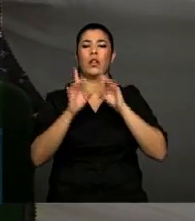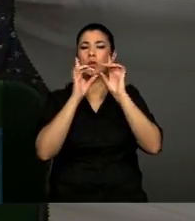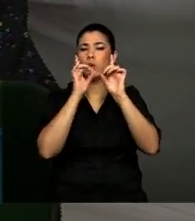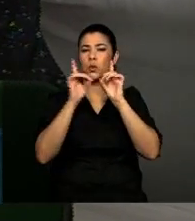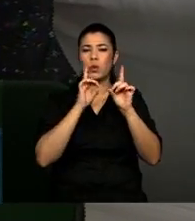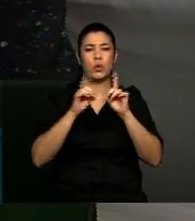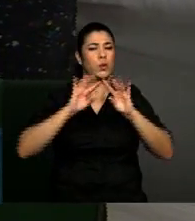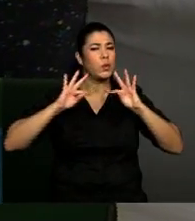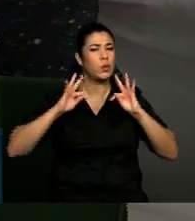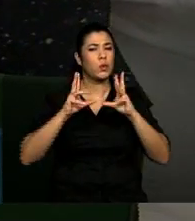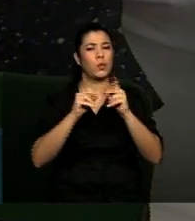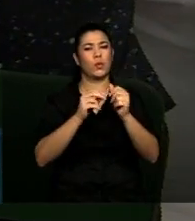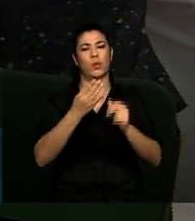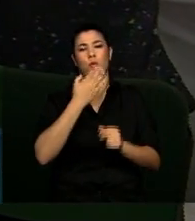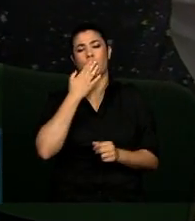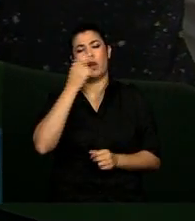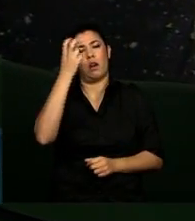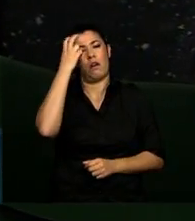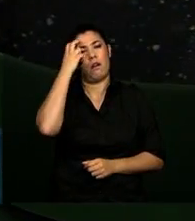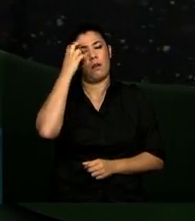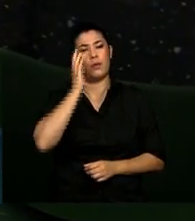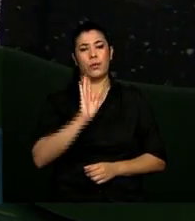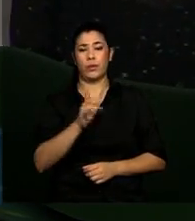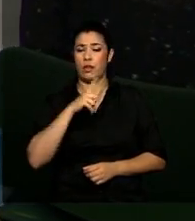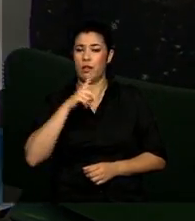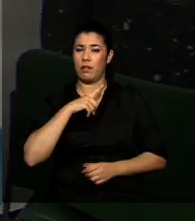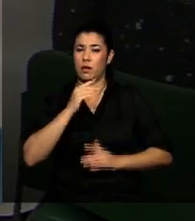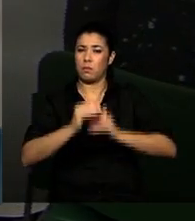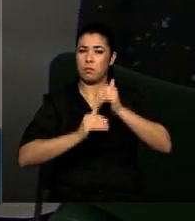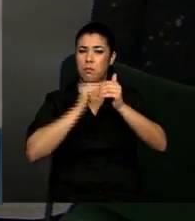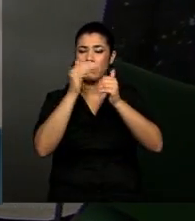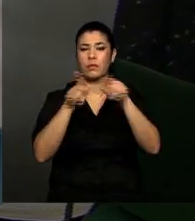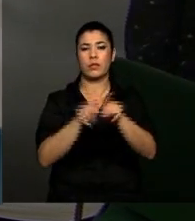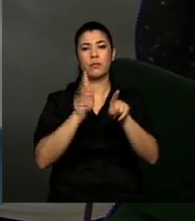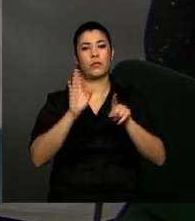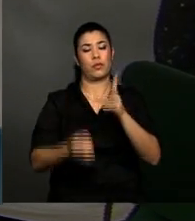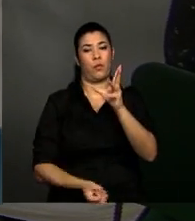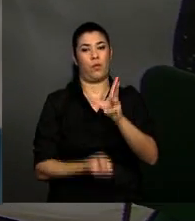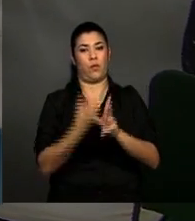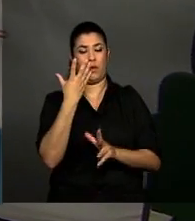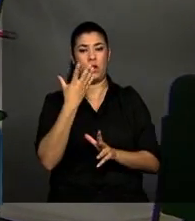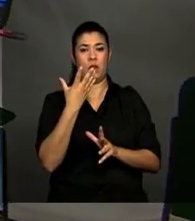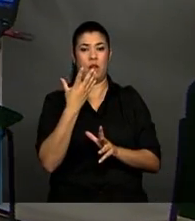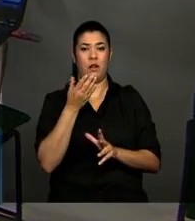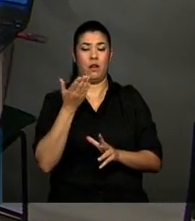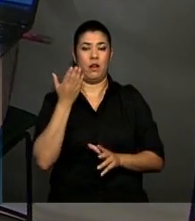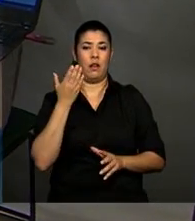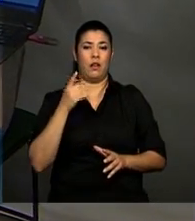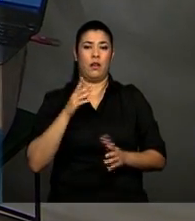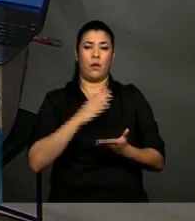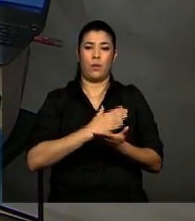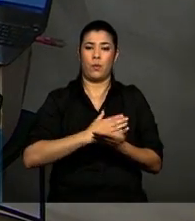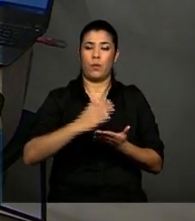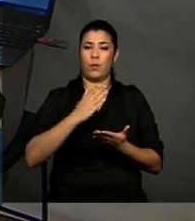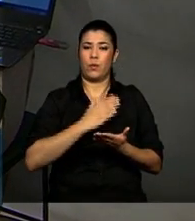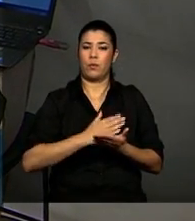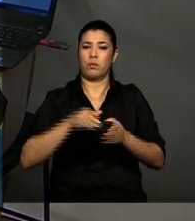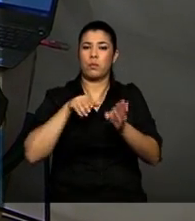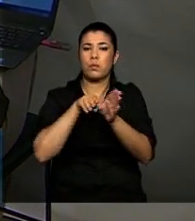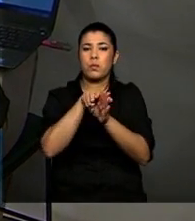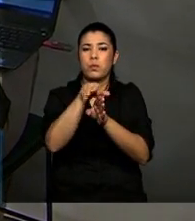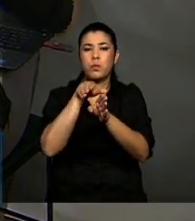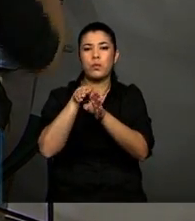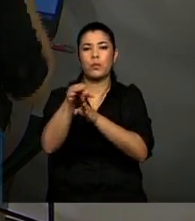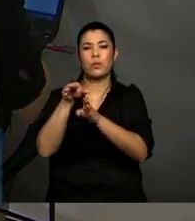esta cultura que nós estamos criando e criamos e a partir de uma de uma orientação